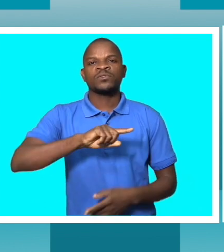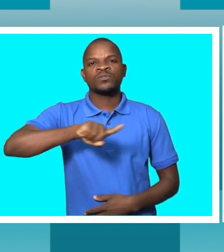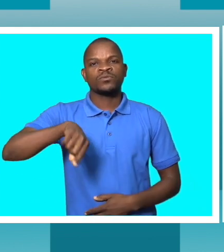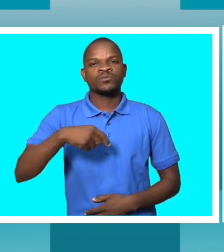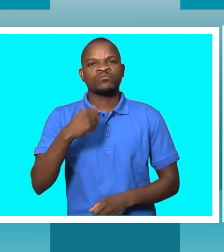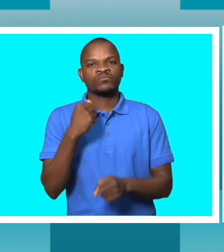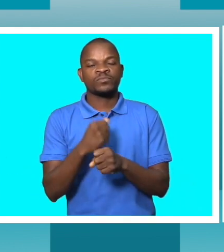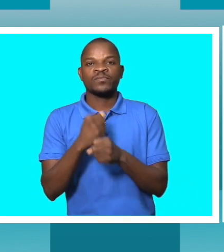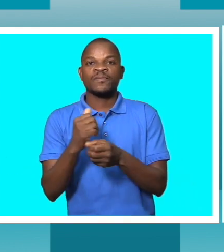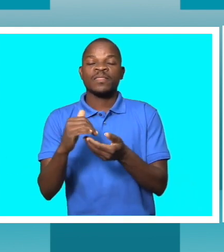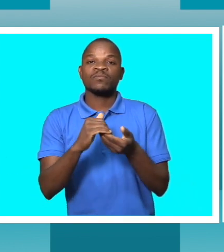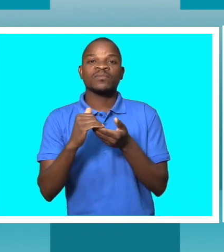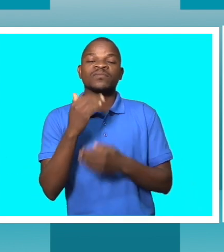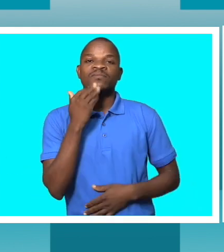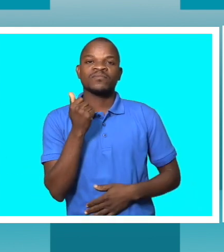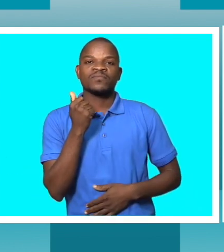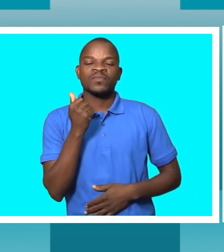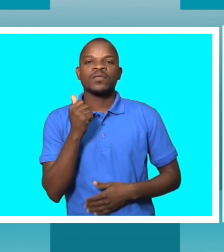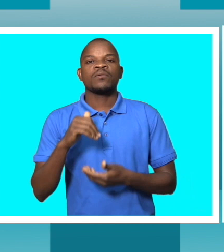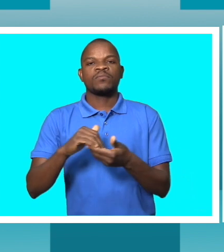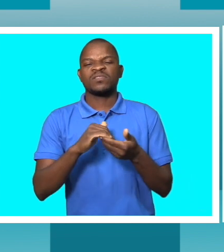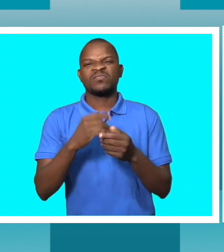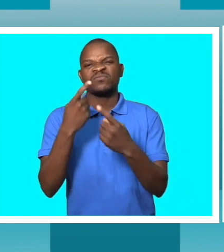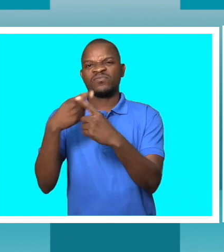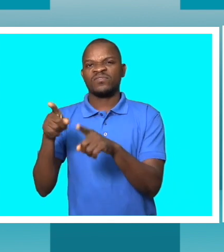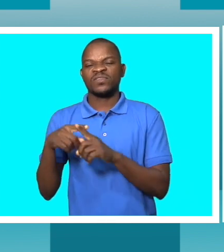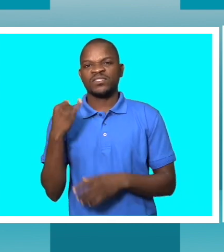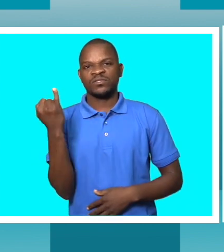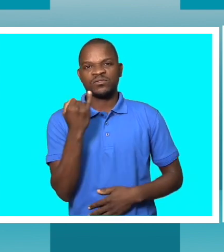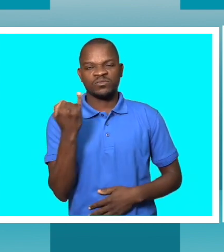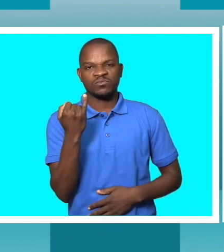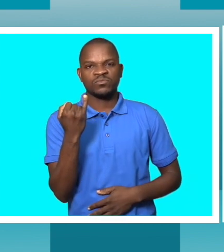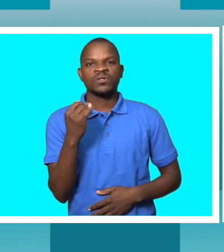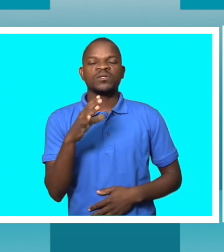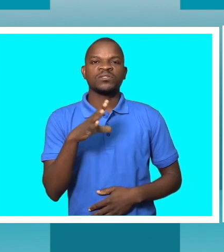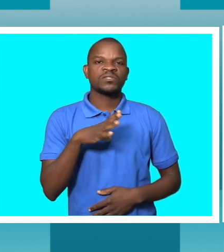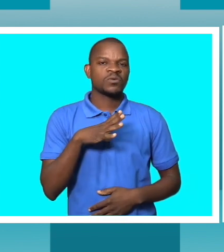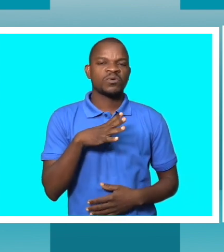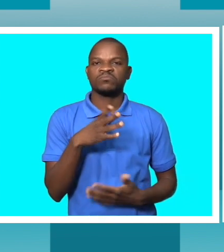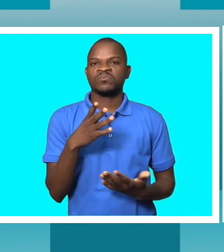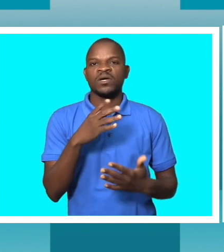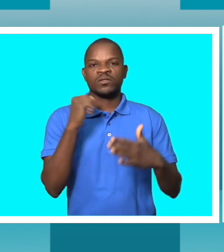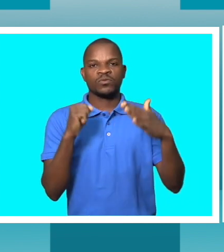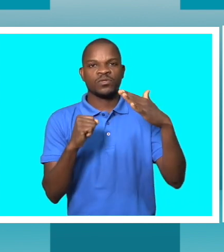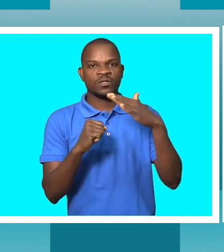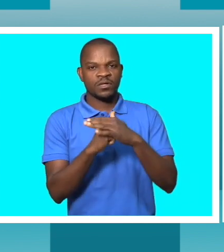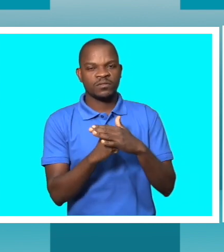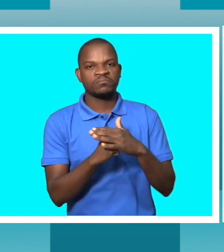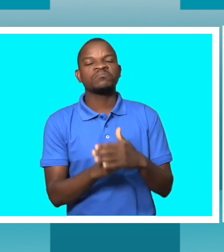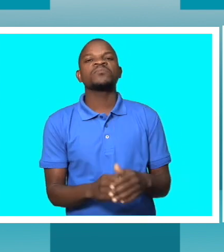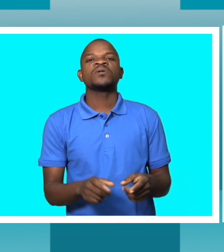em parceria com as instituições afins, falamos dos serviços distritais,